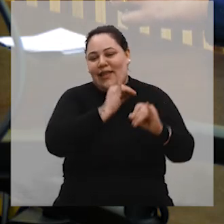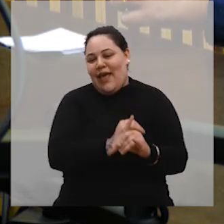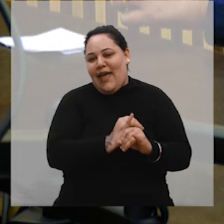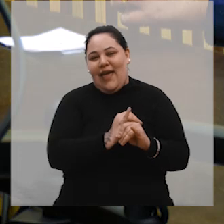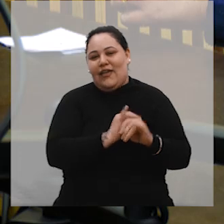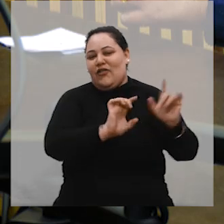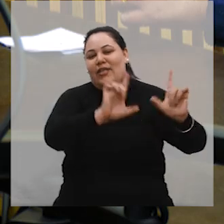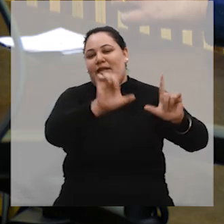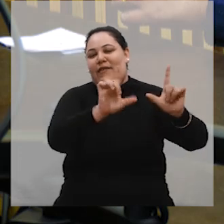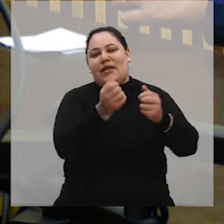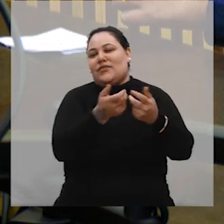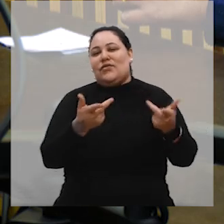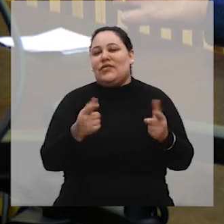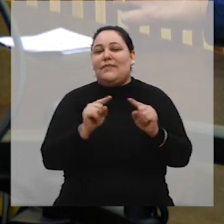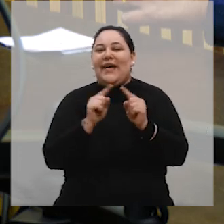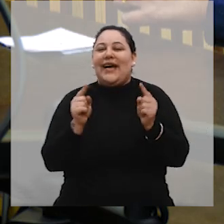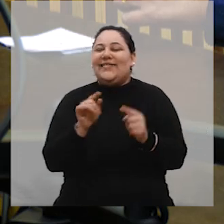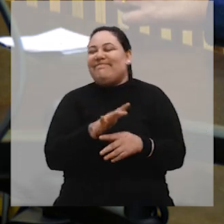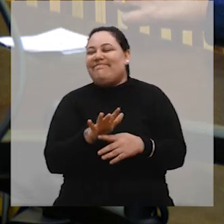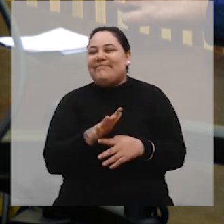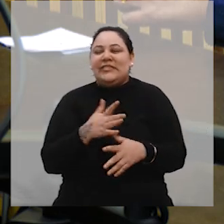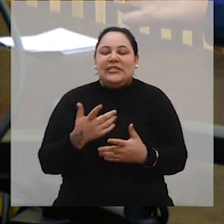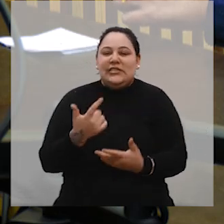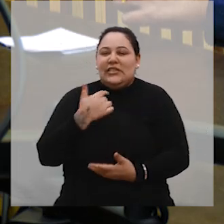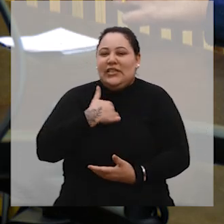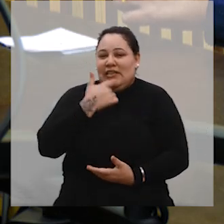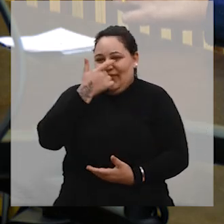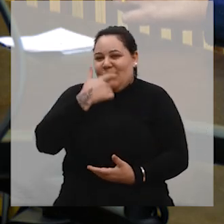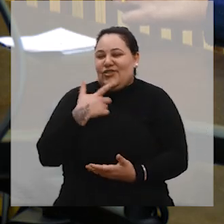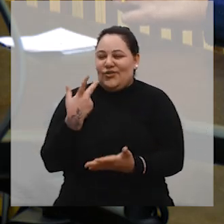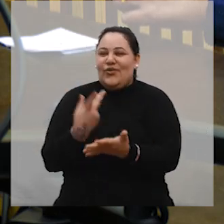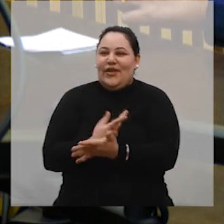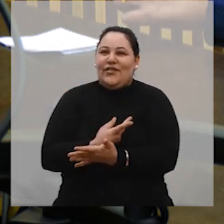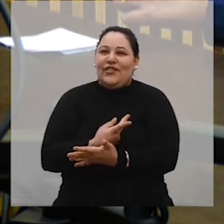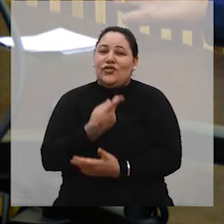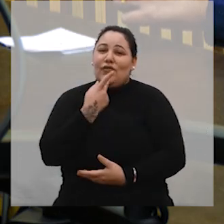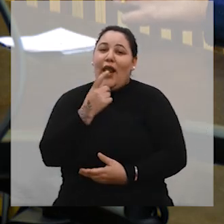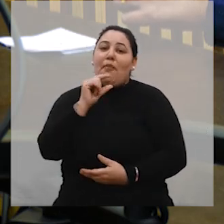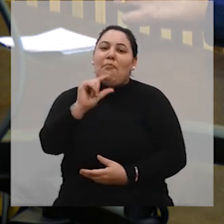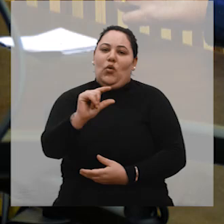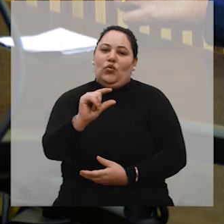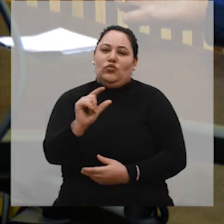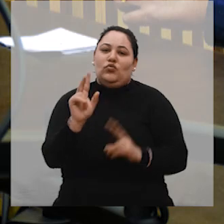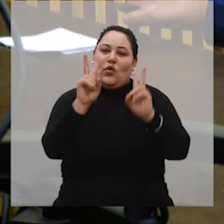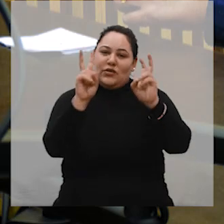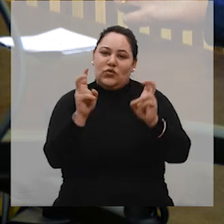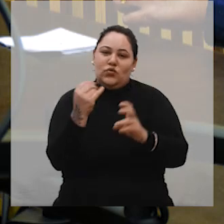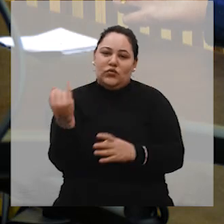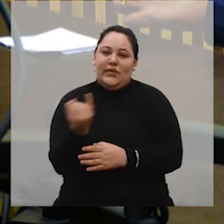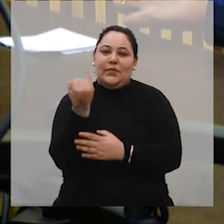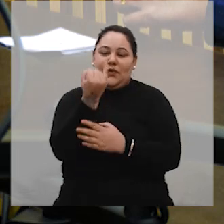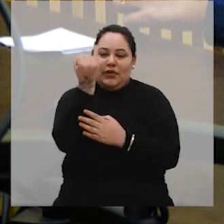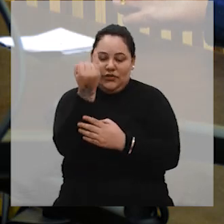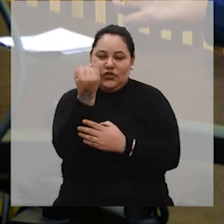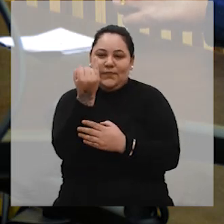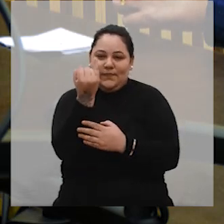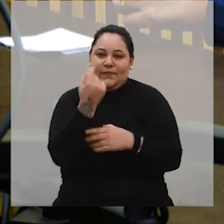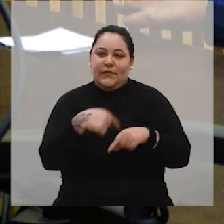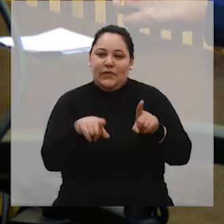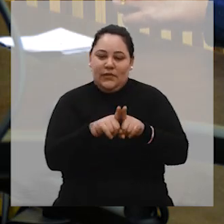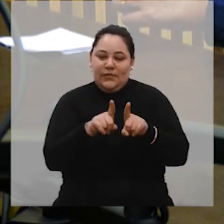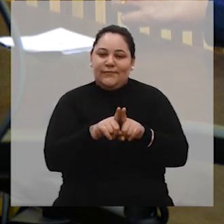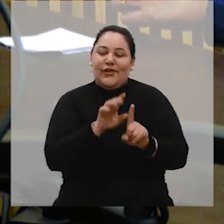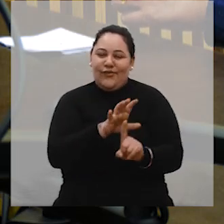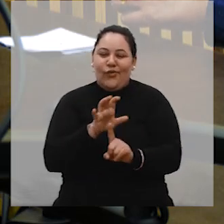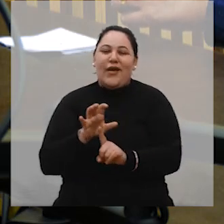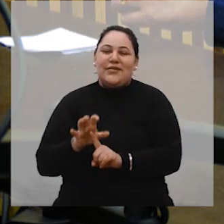Internet, televisão, mas às vezes eu acho que a gente peca nesse sentido de falar pouco sobre um tema que é tão importante e tão